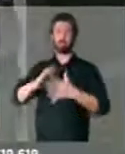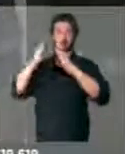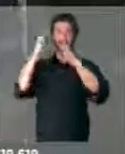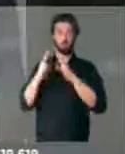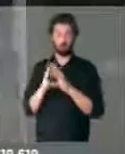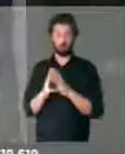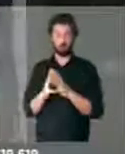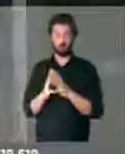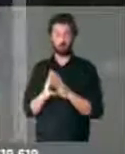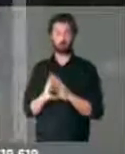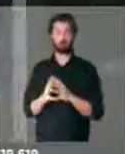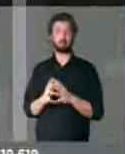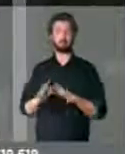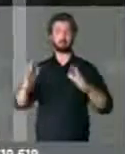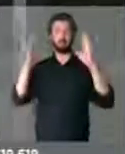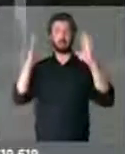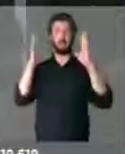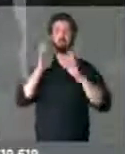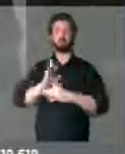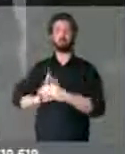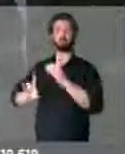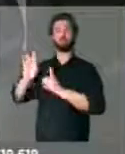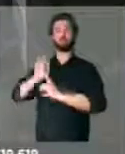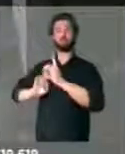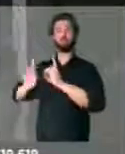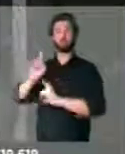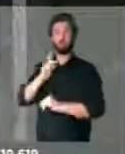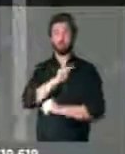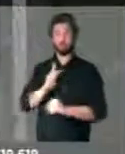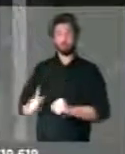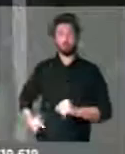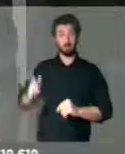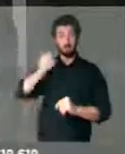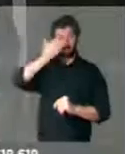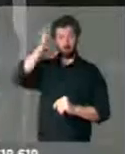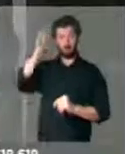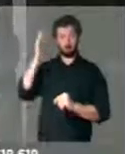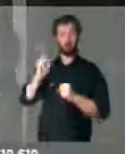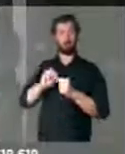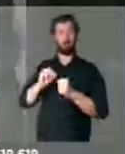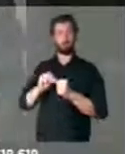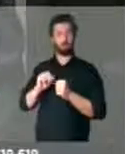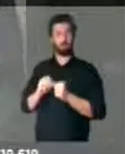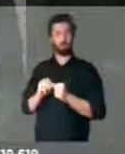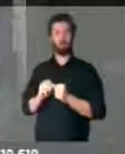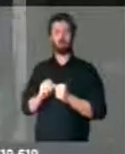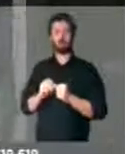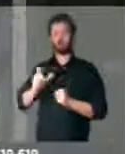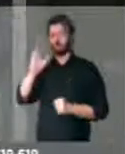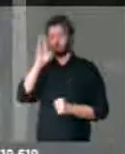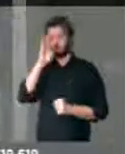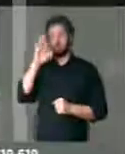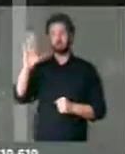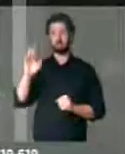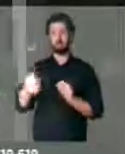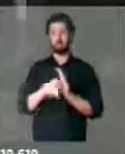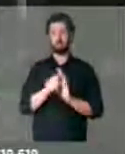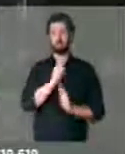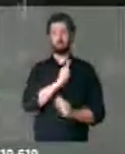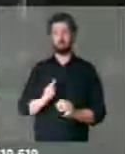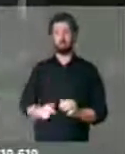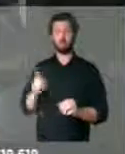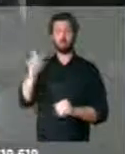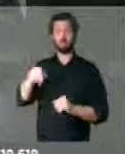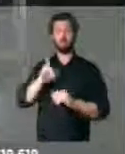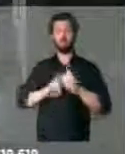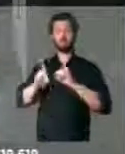reformas. Graças ao diálogo que o presidente Michel Temer usa como palavra-chave do seu governo, o